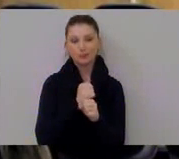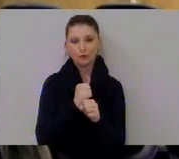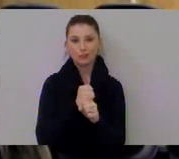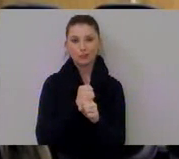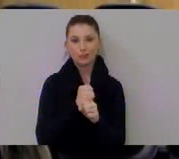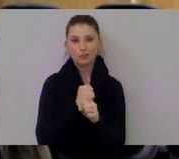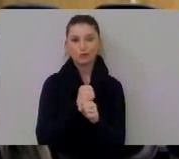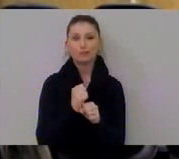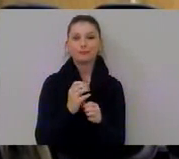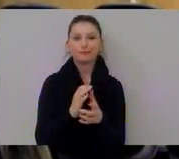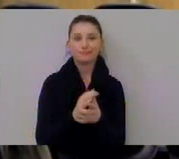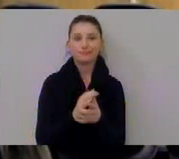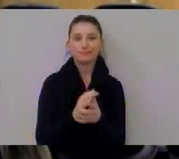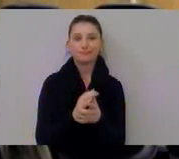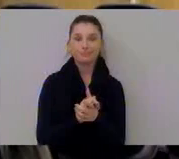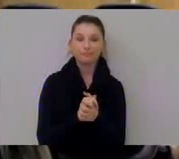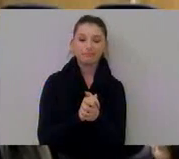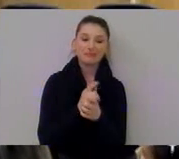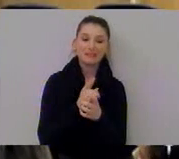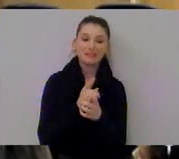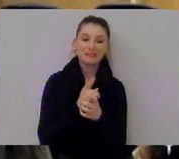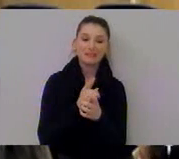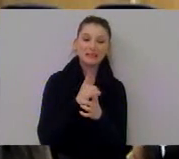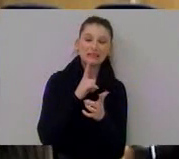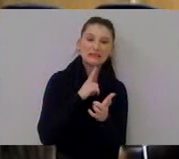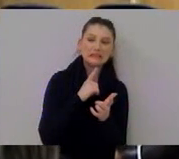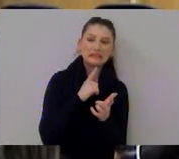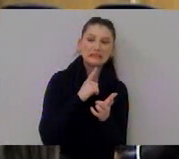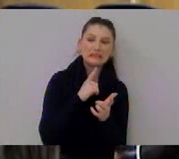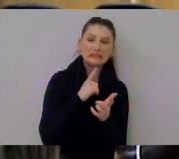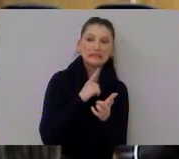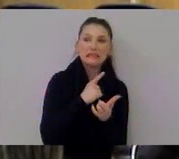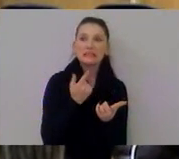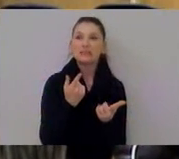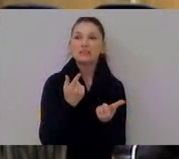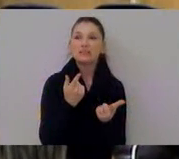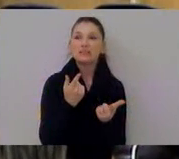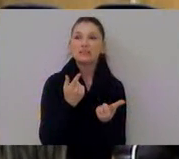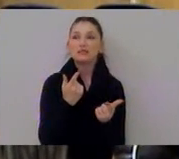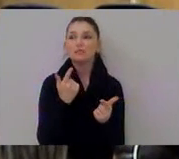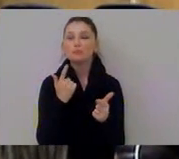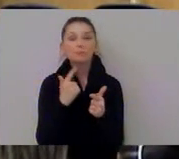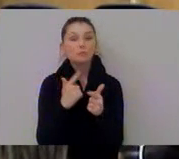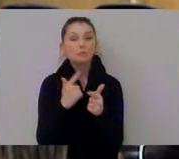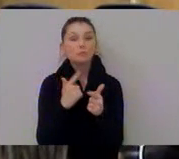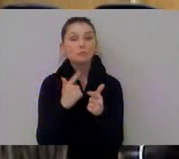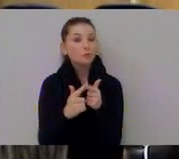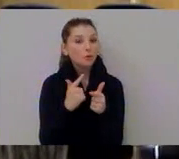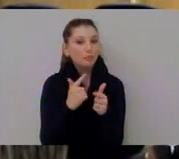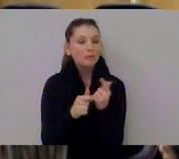E tem algumas situações que a gente percebe